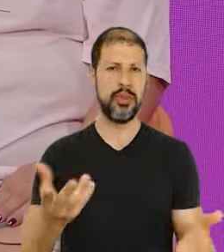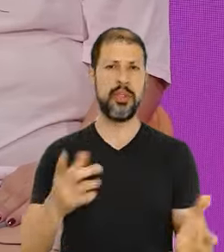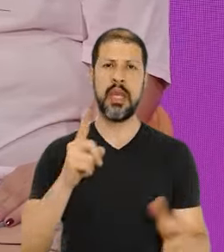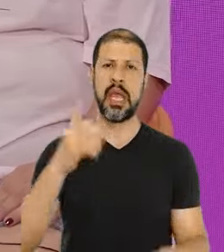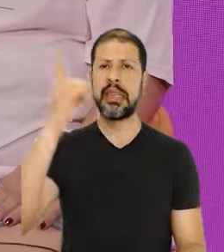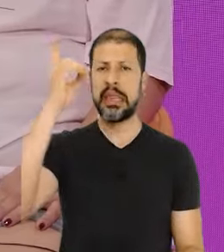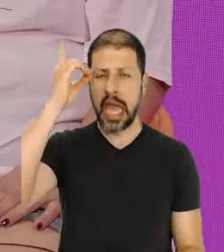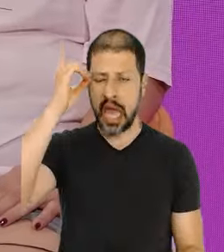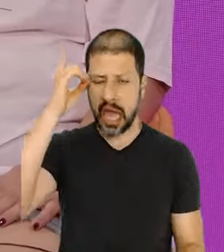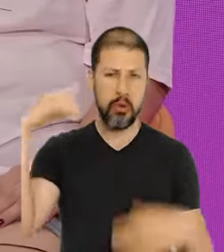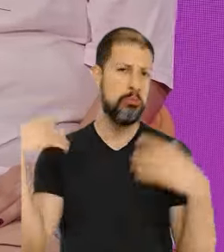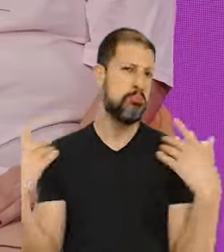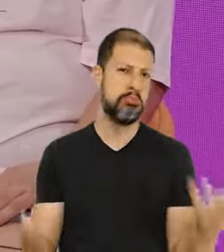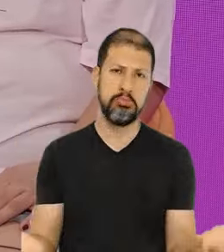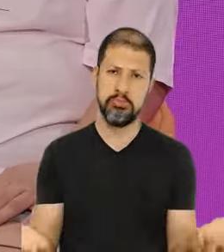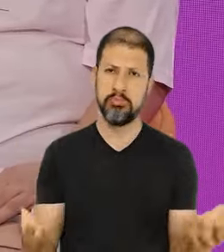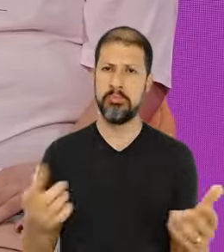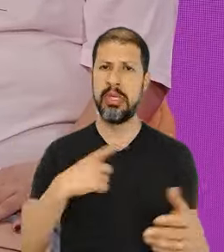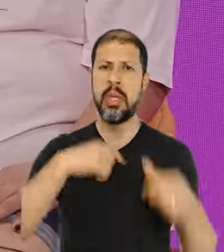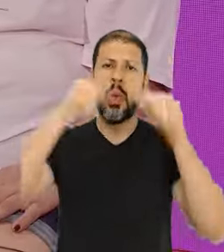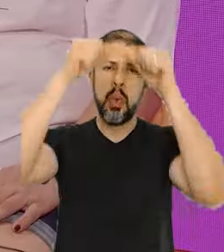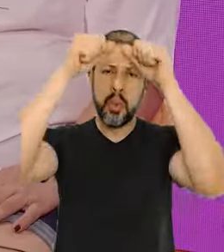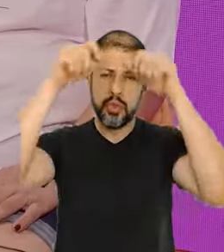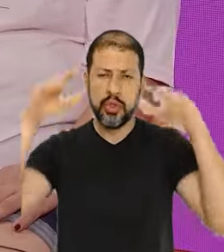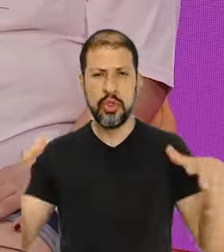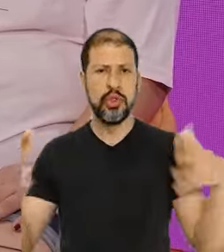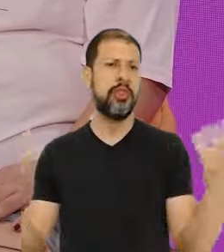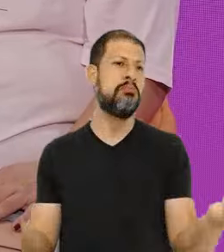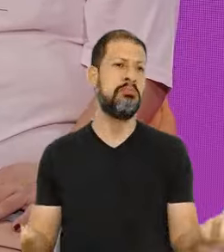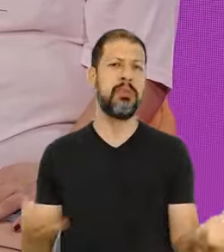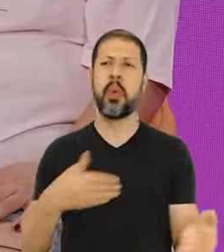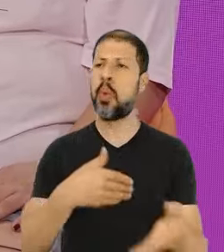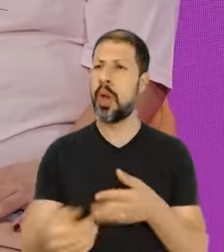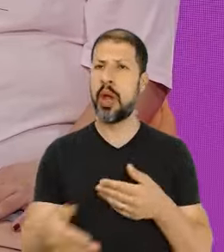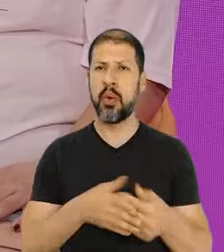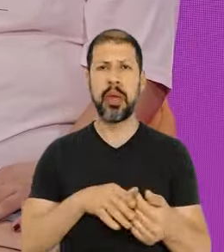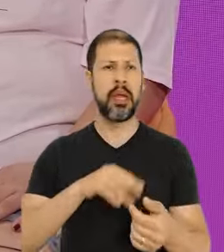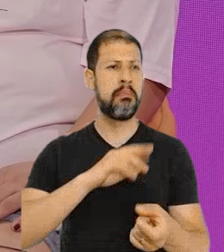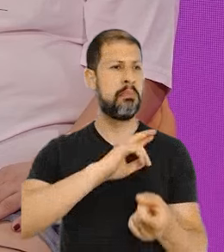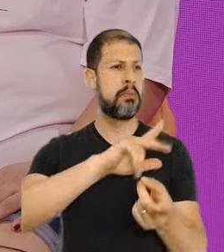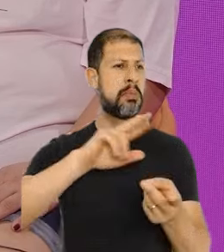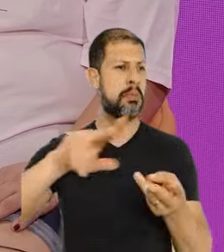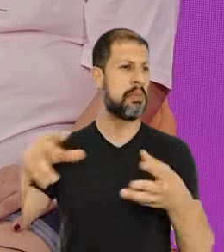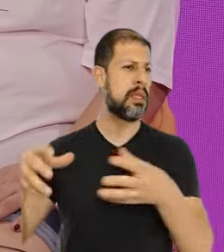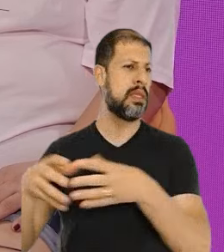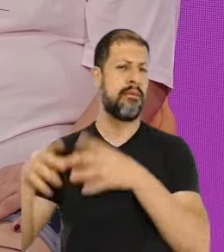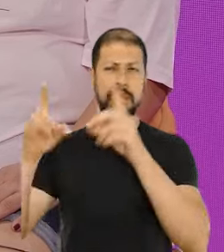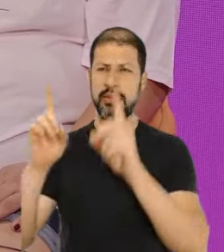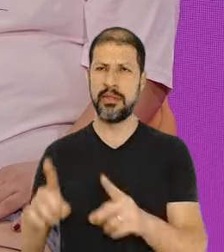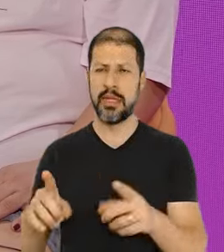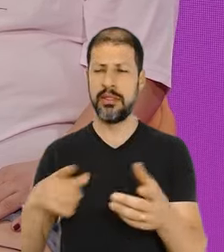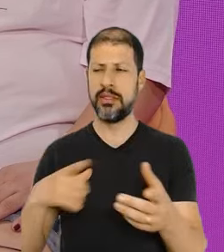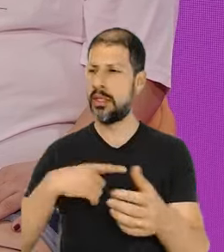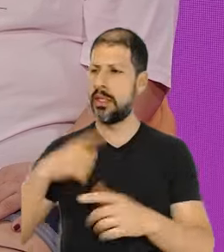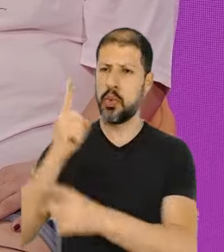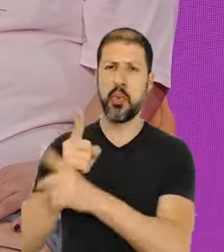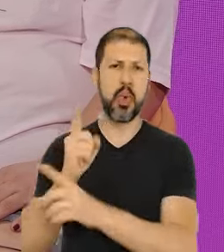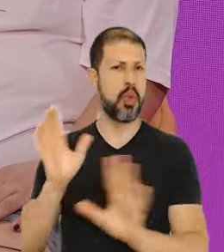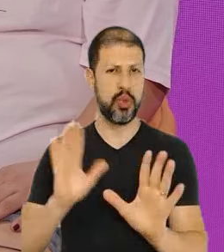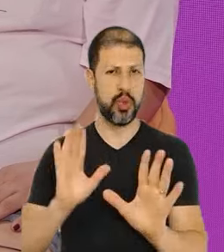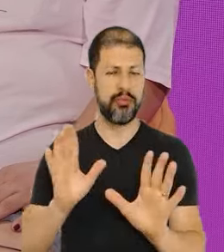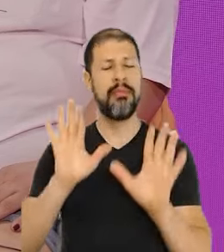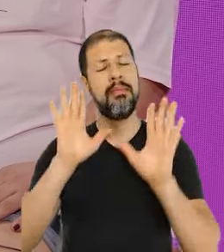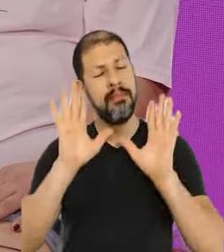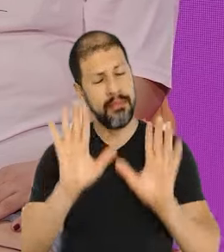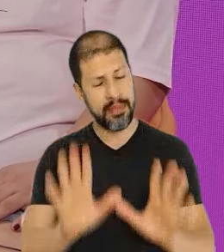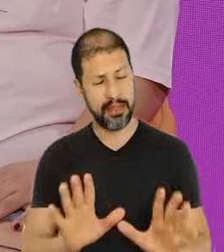síndrome deid seja um autista qualquer outra deficiência que não tenha nem diagnóstico Mas